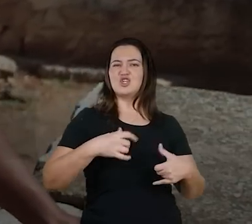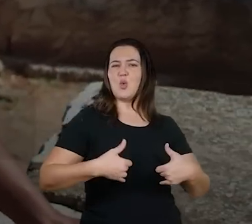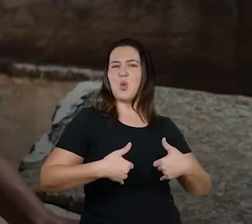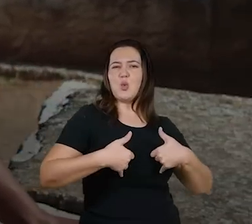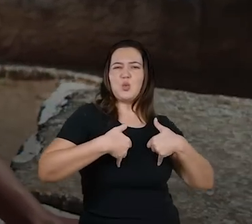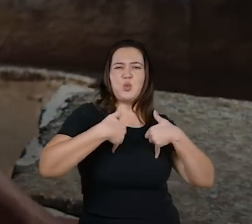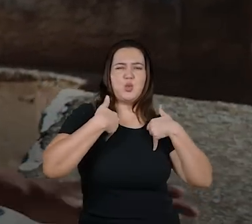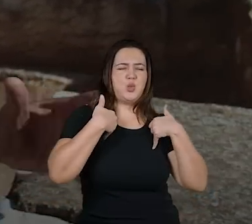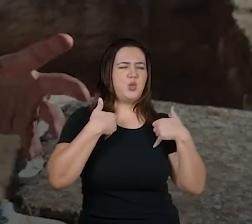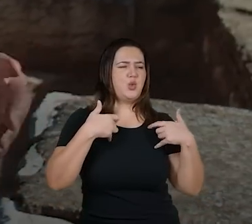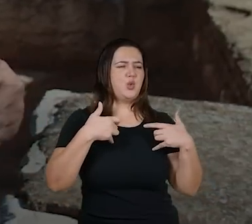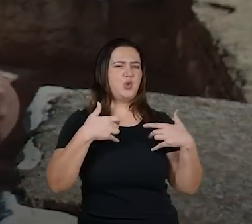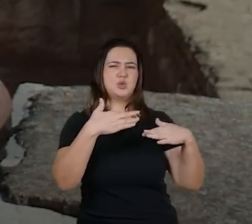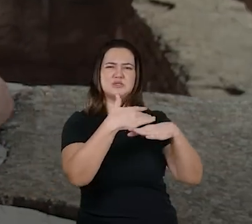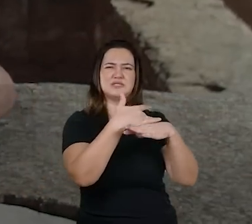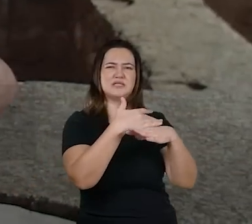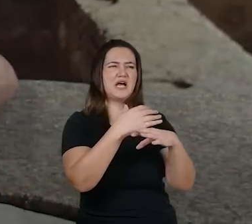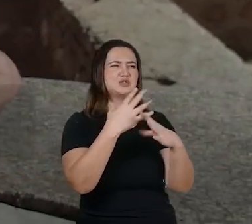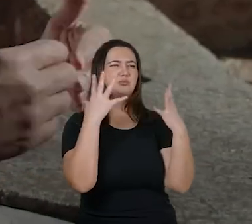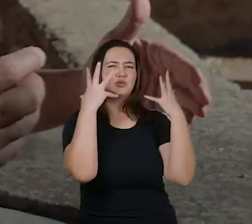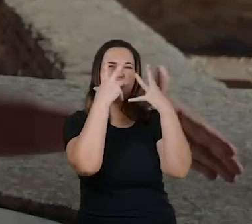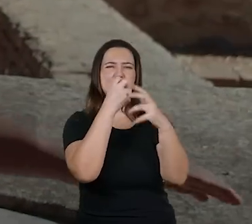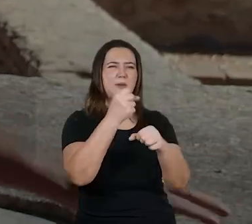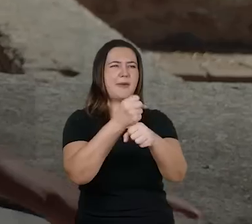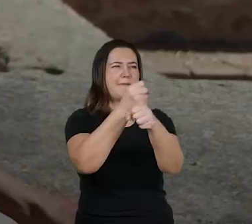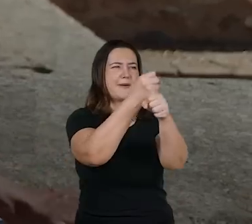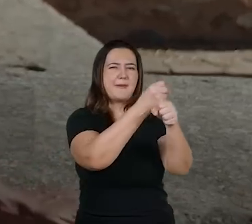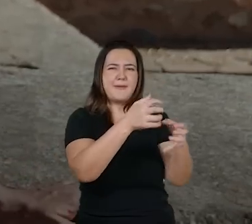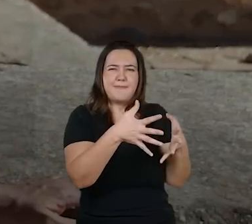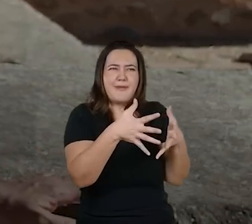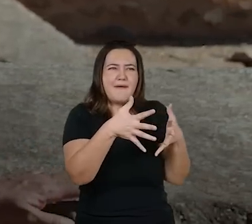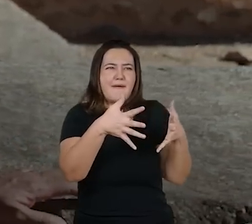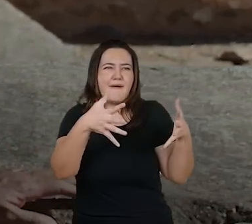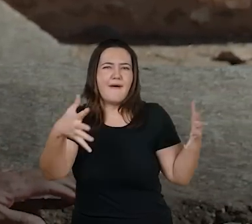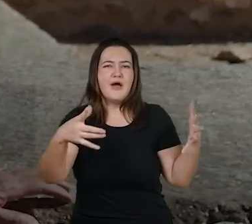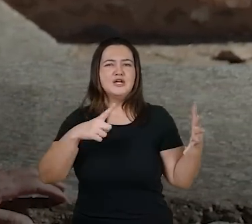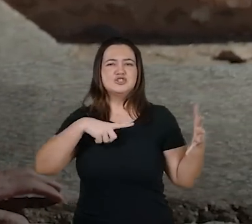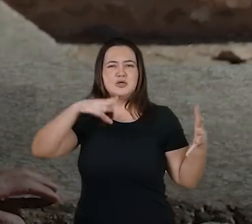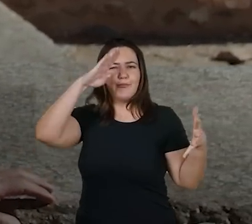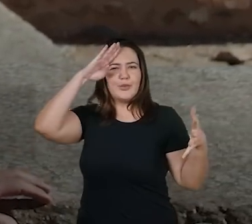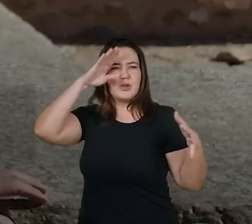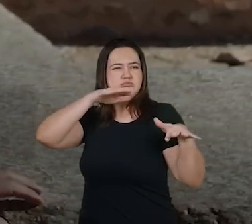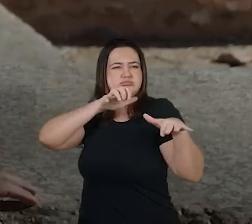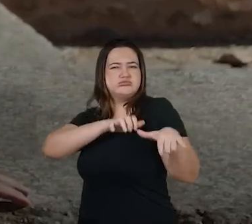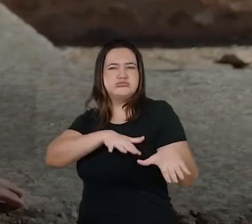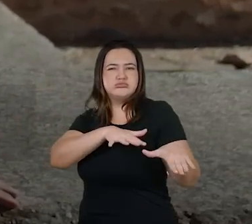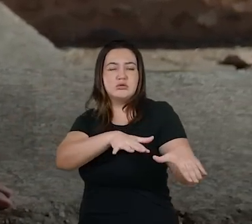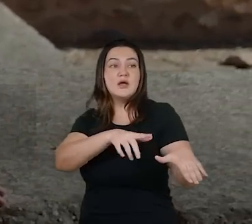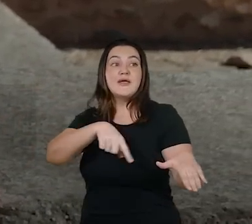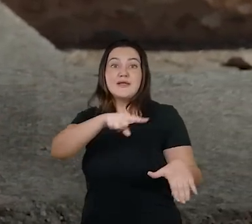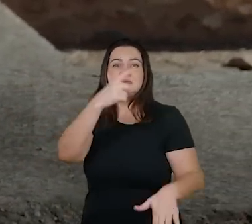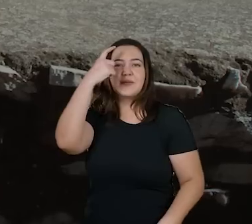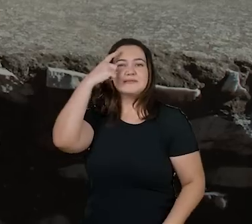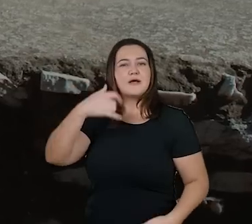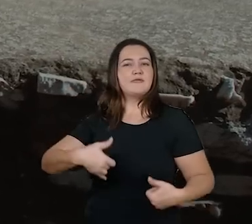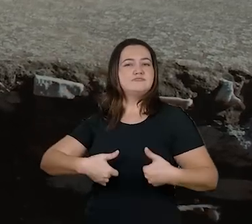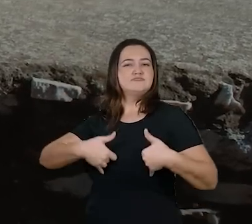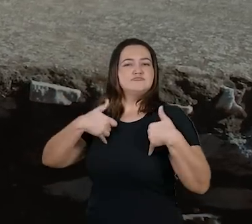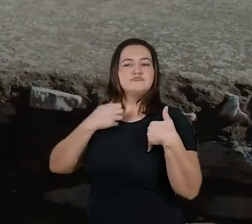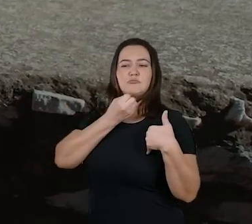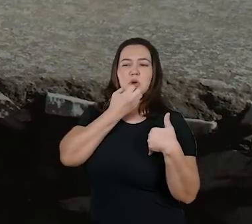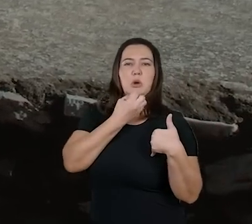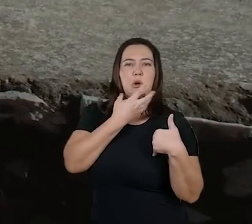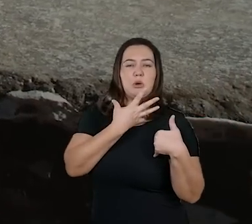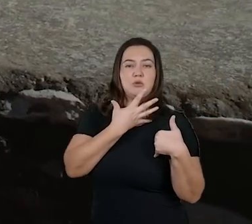sua grande riqueza e também do seu poder militar na época.